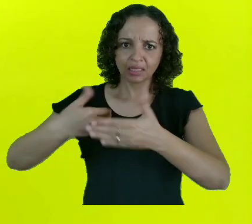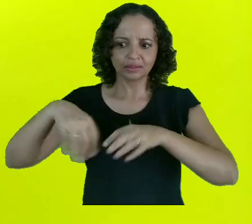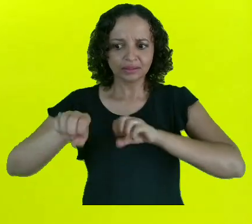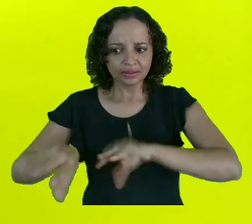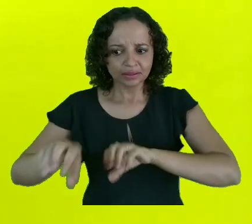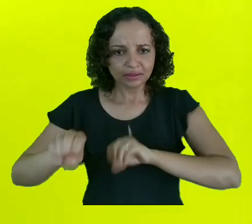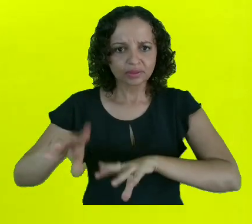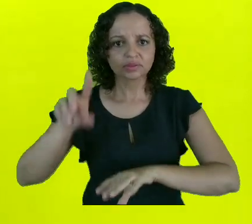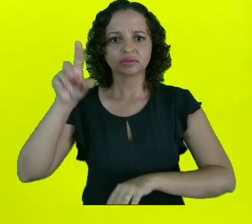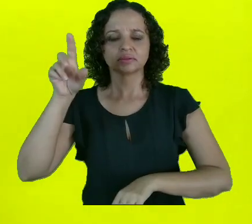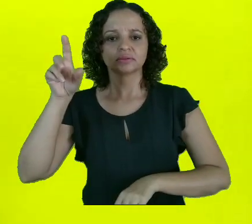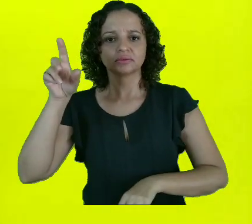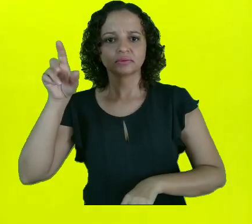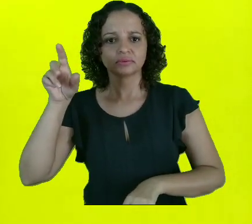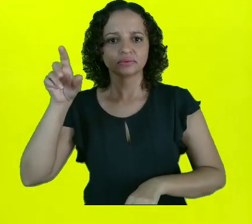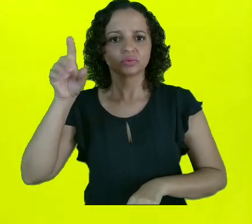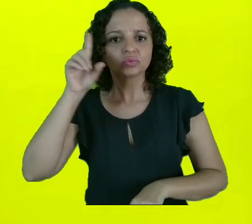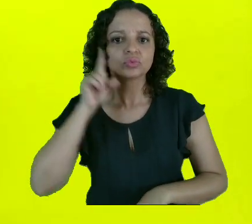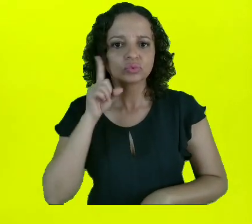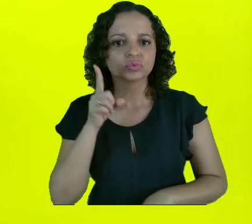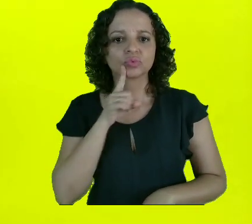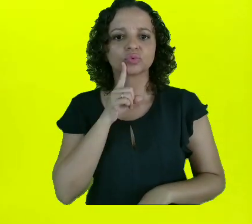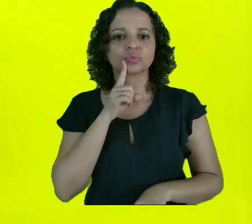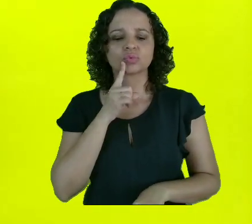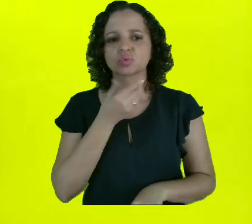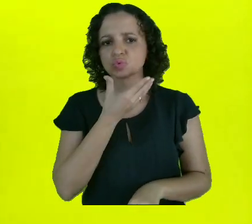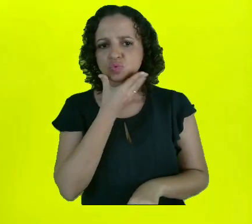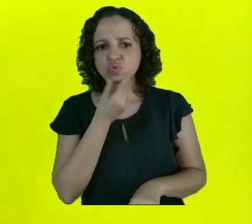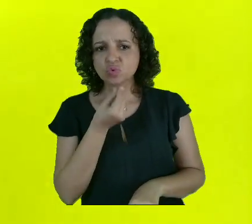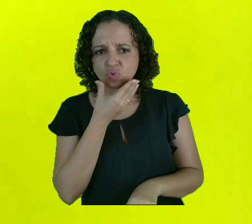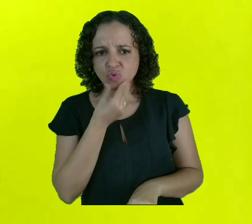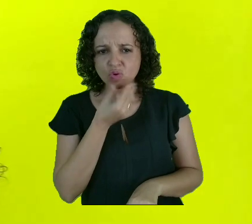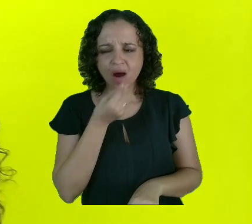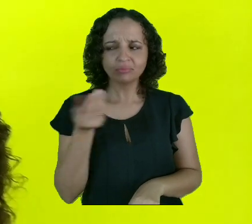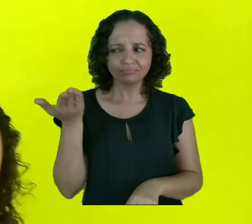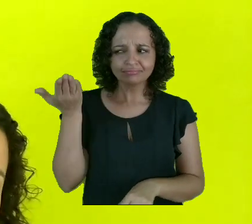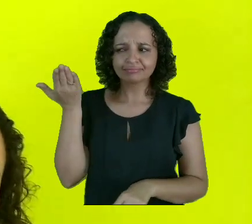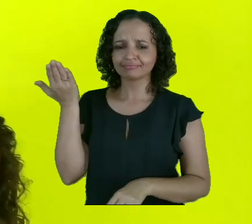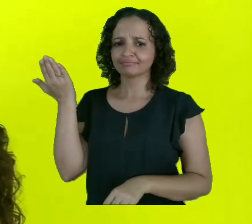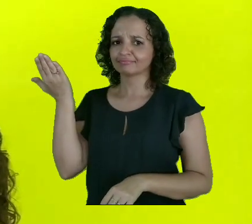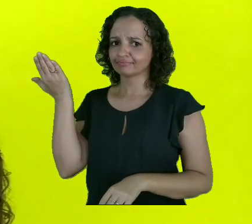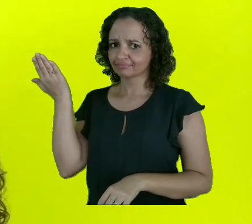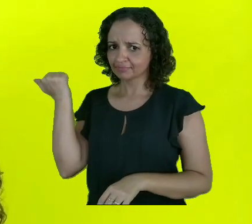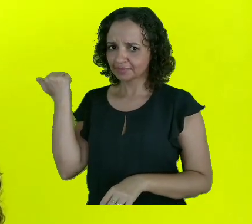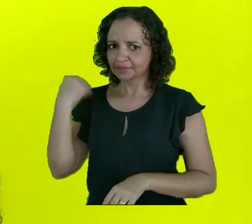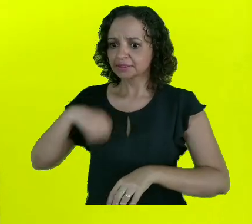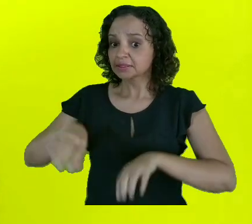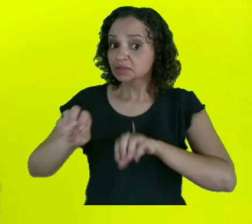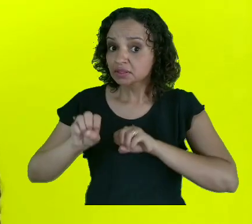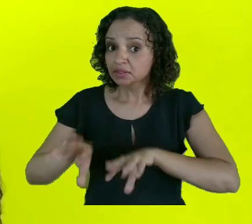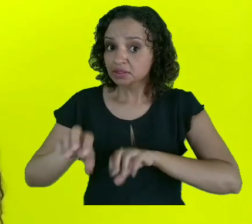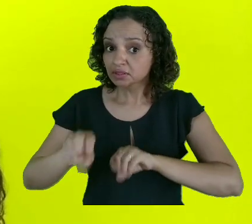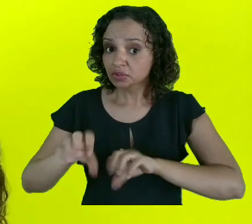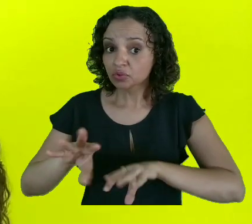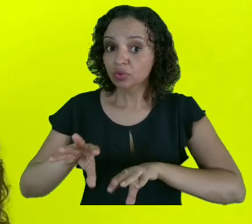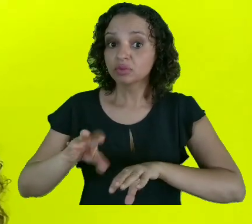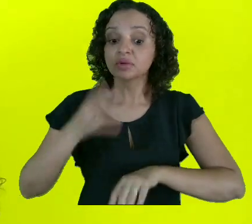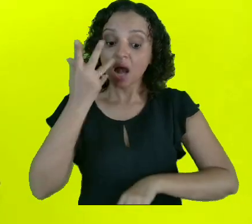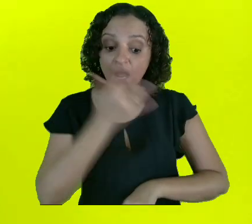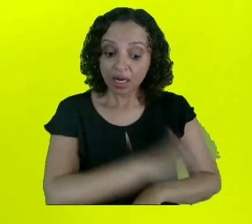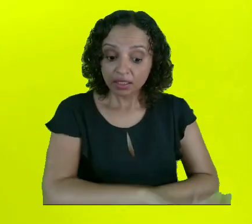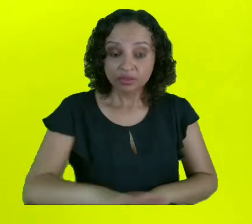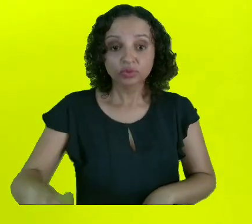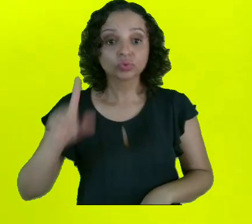disso. Ponce de Leon ensinou crianças surdas nobres o grego,